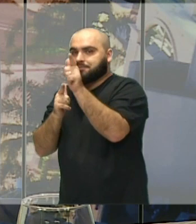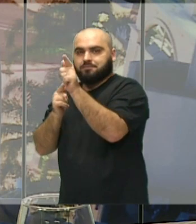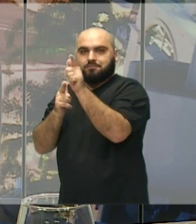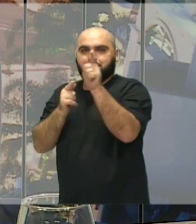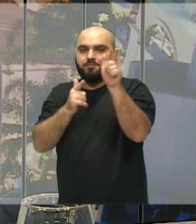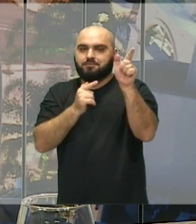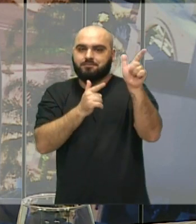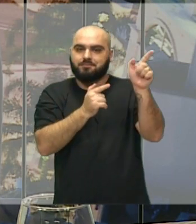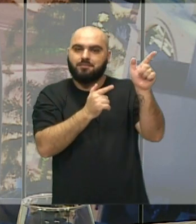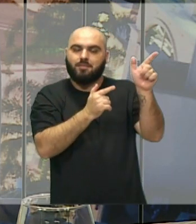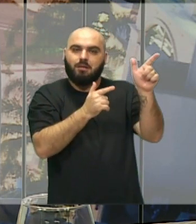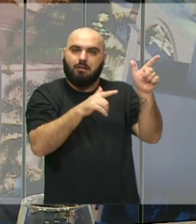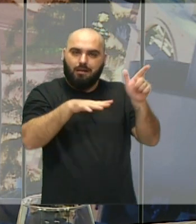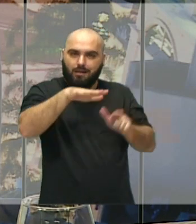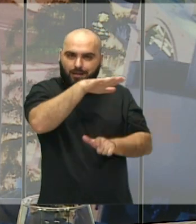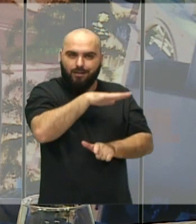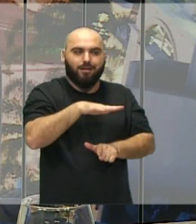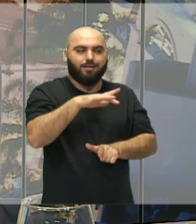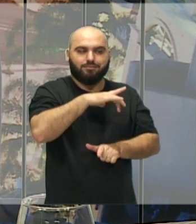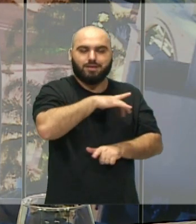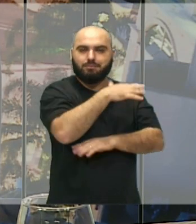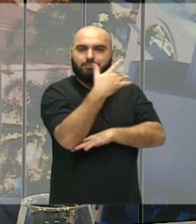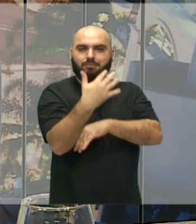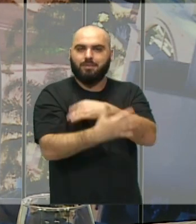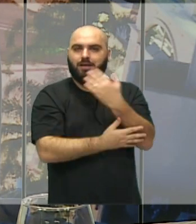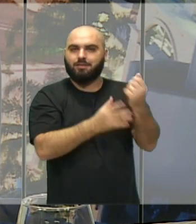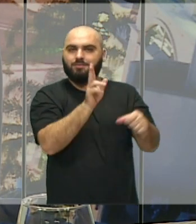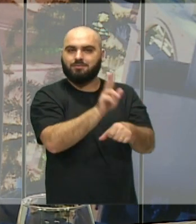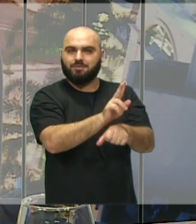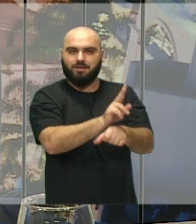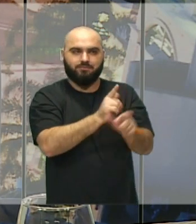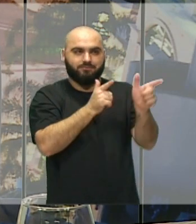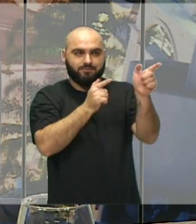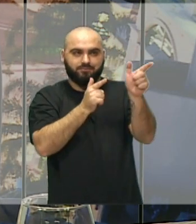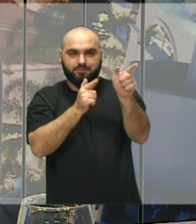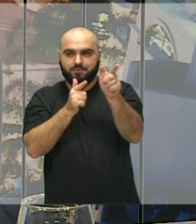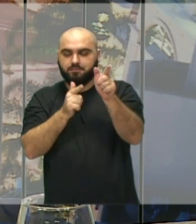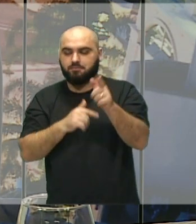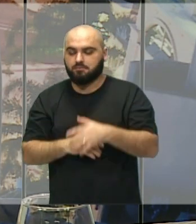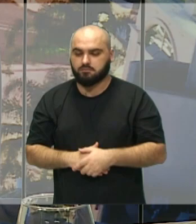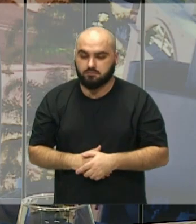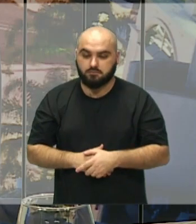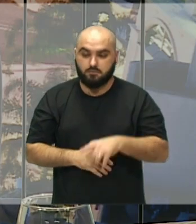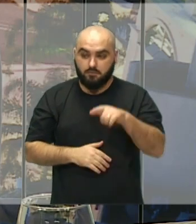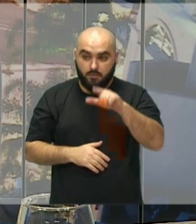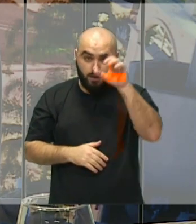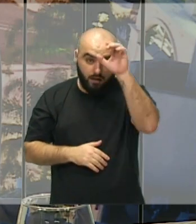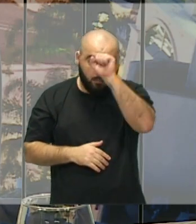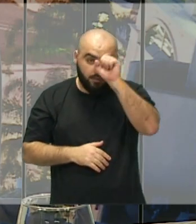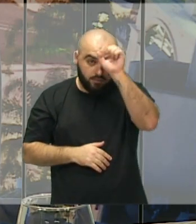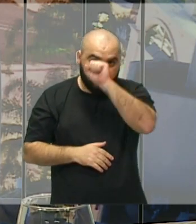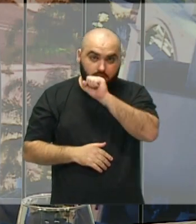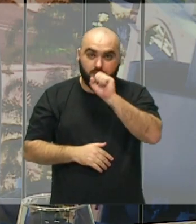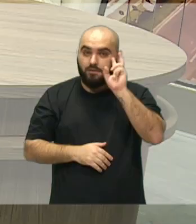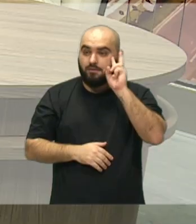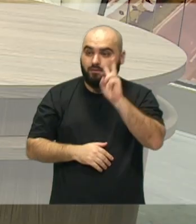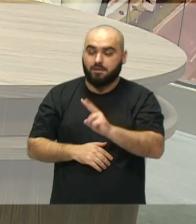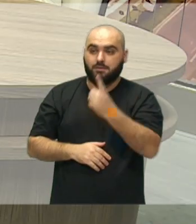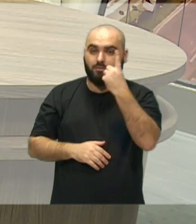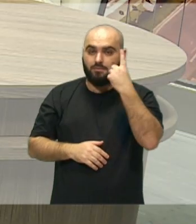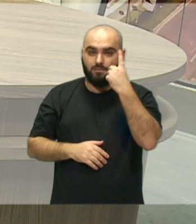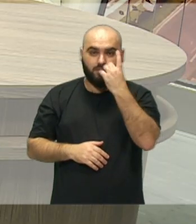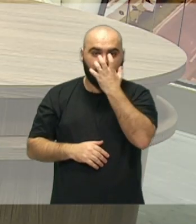bastante mata preservada, e que depois que ele aprendeu um pouquinho mais, através do olhar de um animal, que